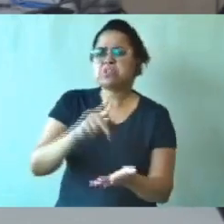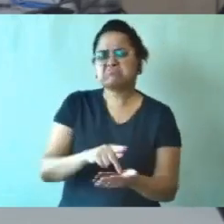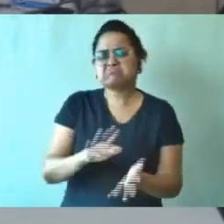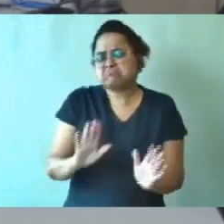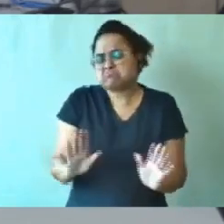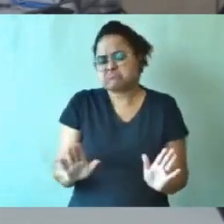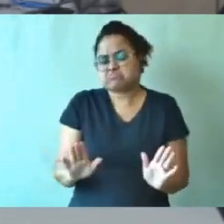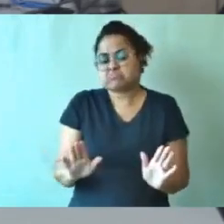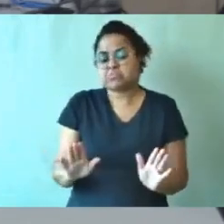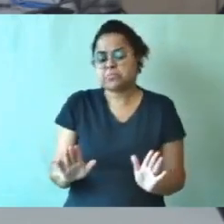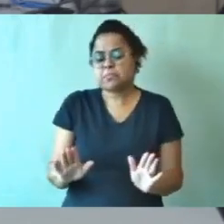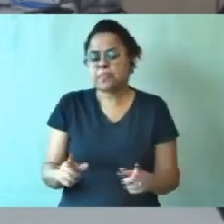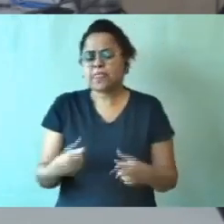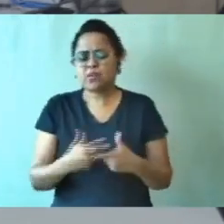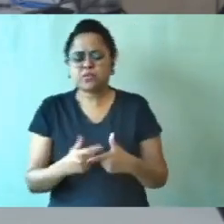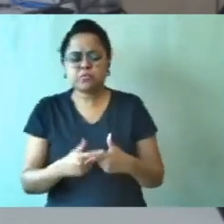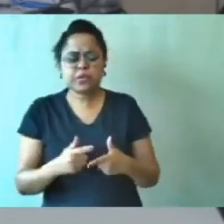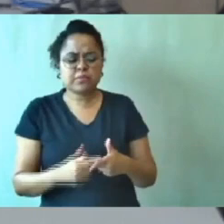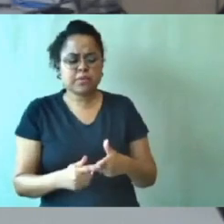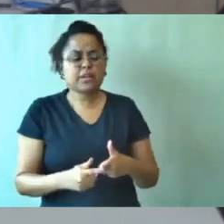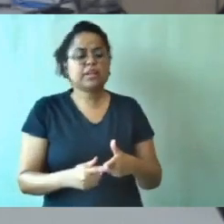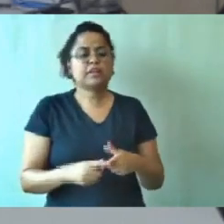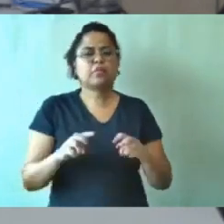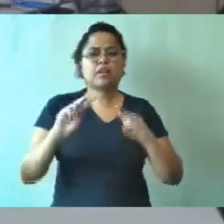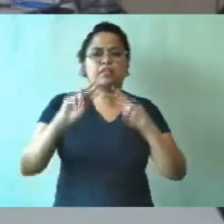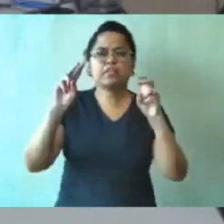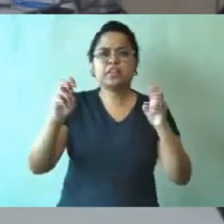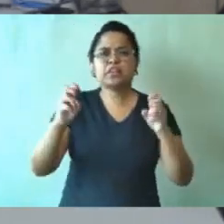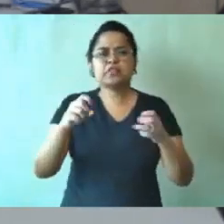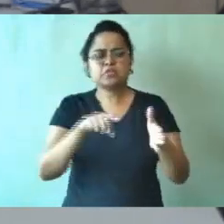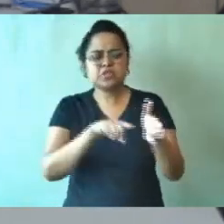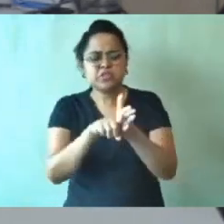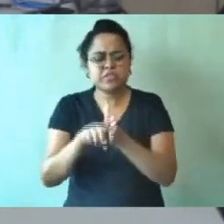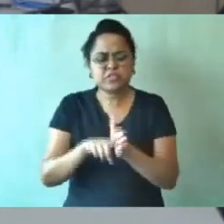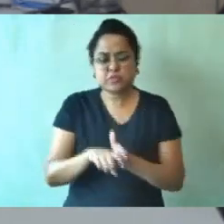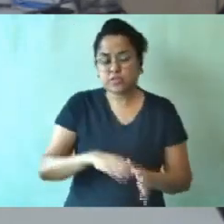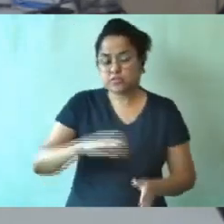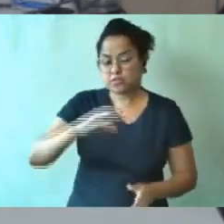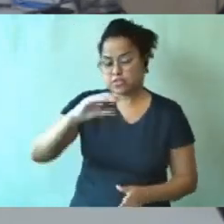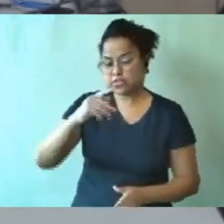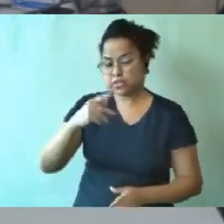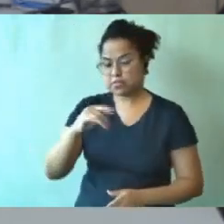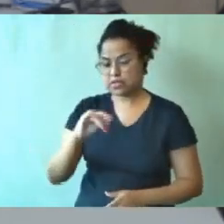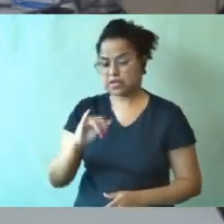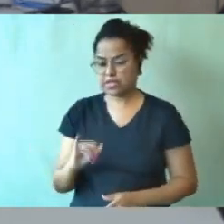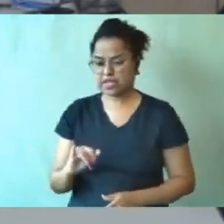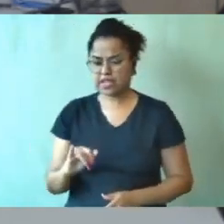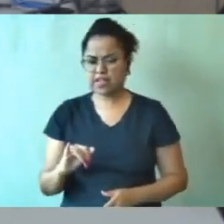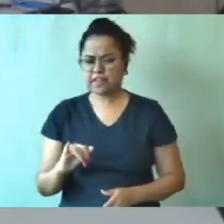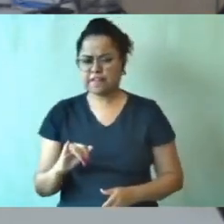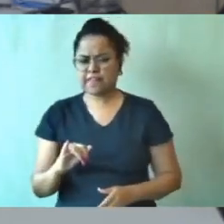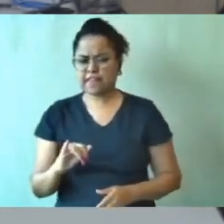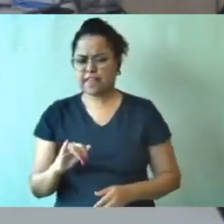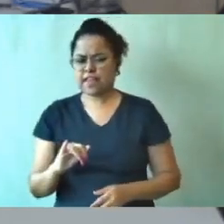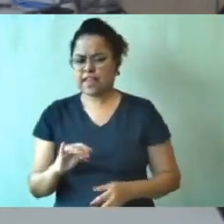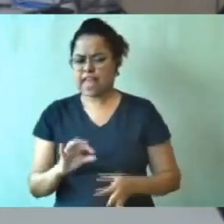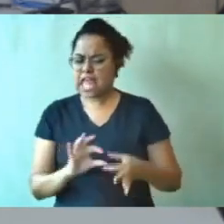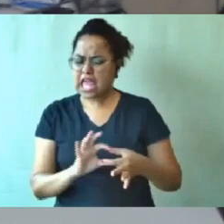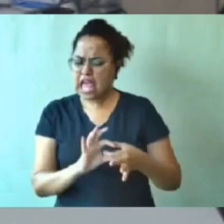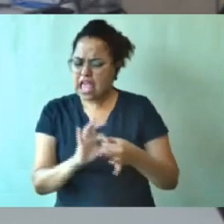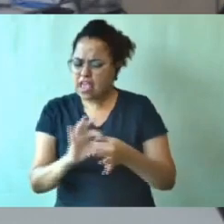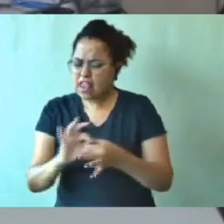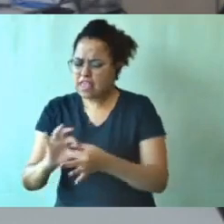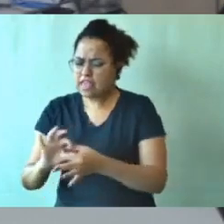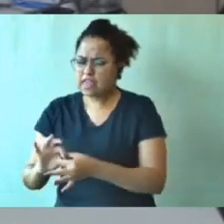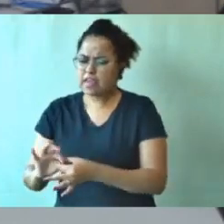em termos de investigação e de CPI, é amarrar a sequência dos fatos. Então, para a gente hoje, está sendo muito esclarecedor, porque o senhor está